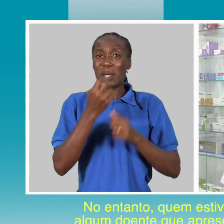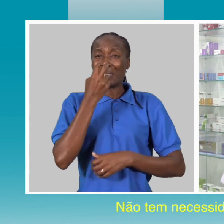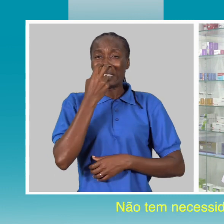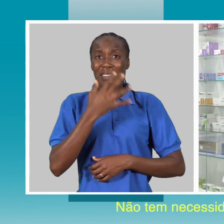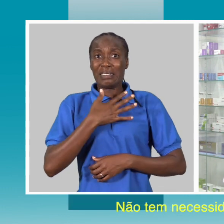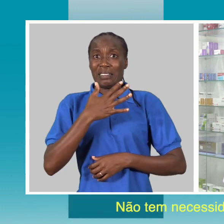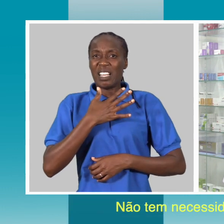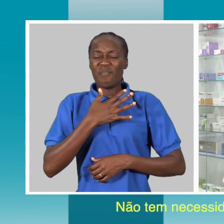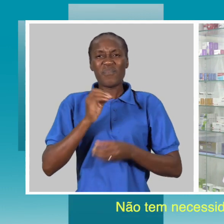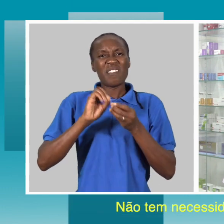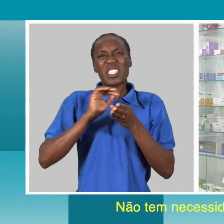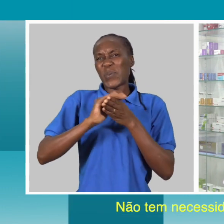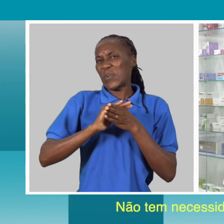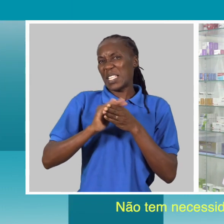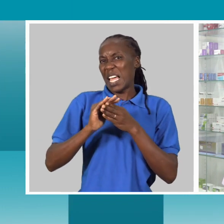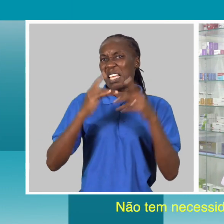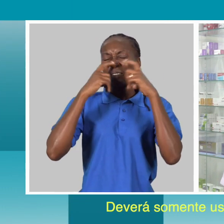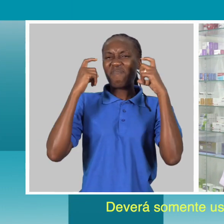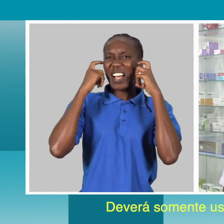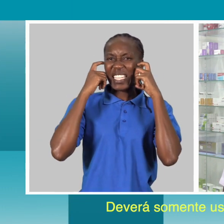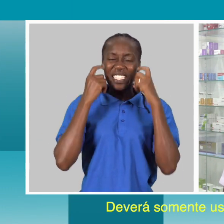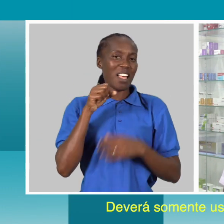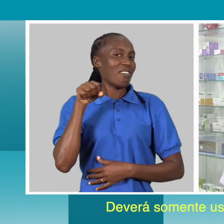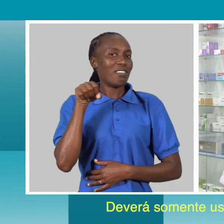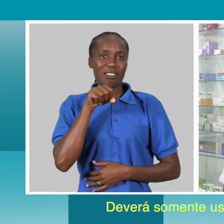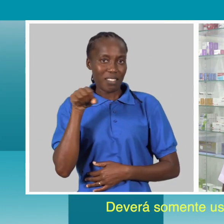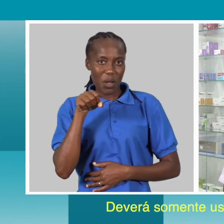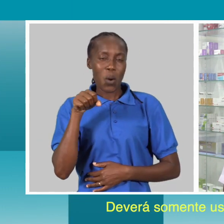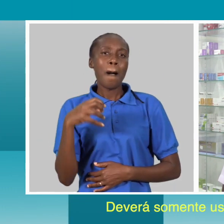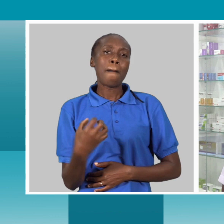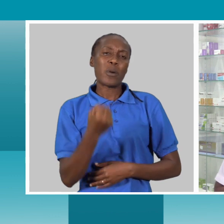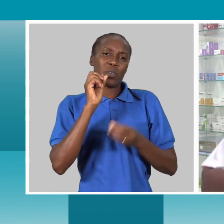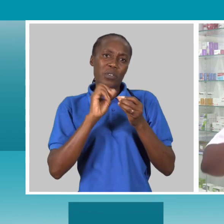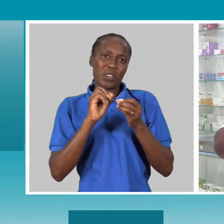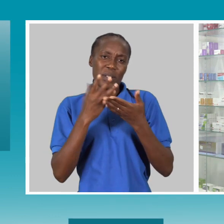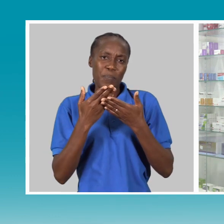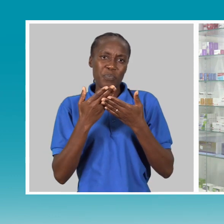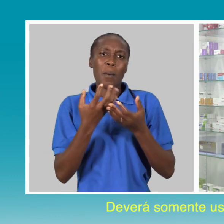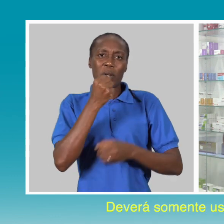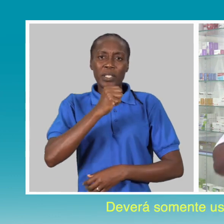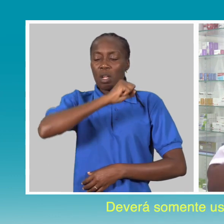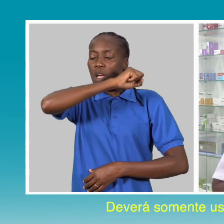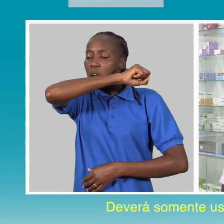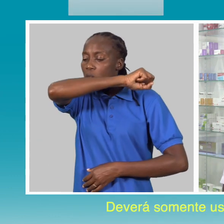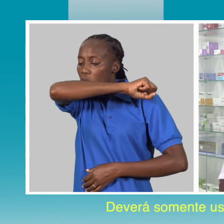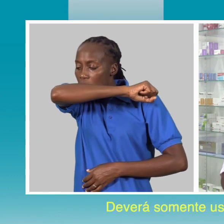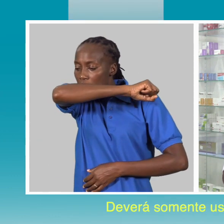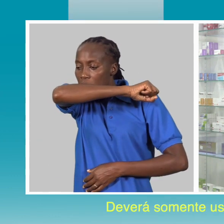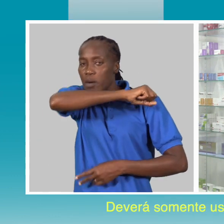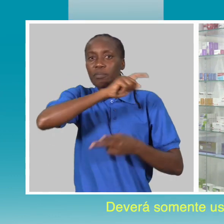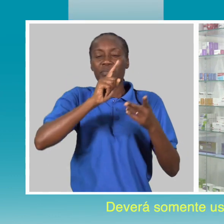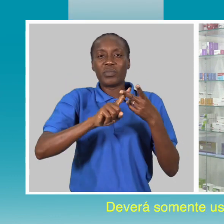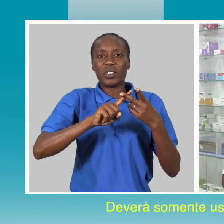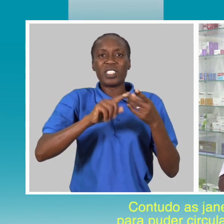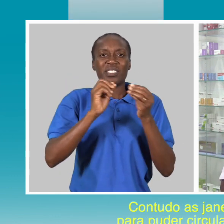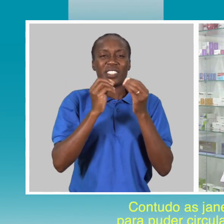não tem necessidade de usar máscara. Deverá somente usar a etiqueta da tosse e do